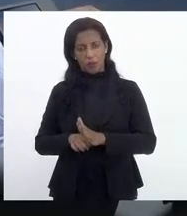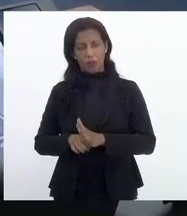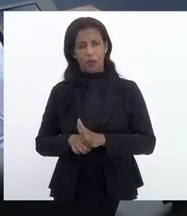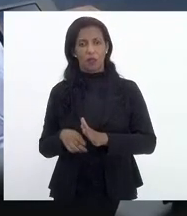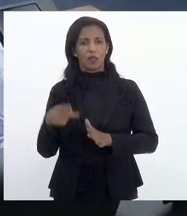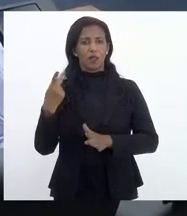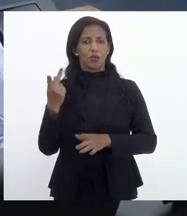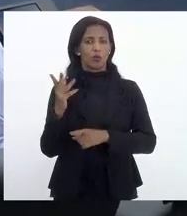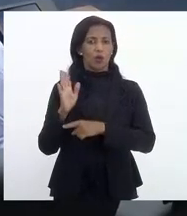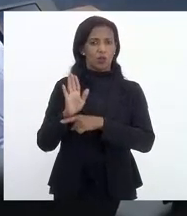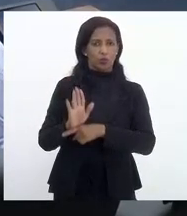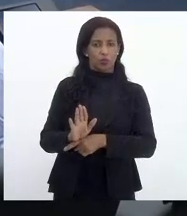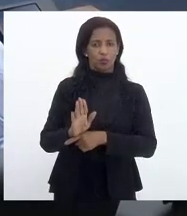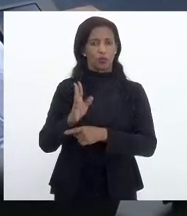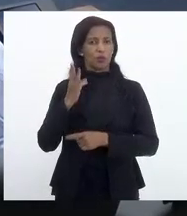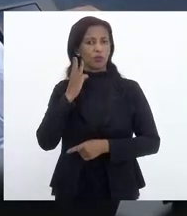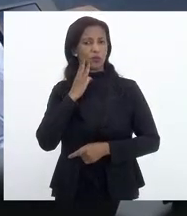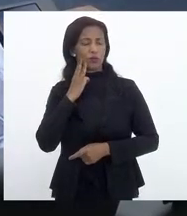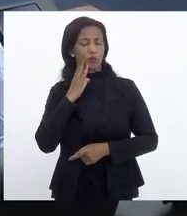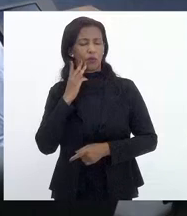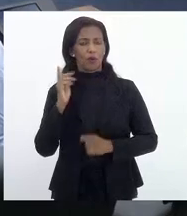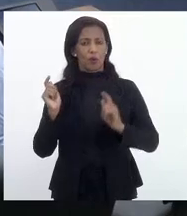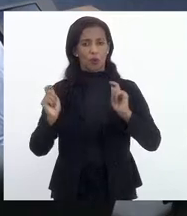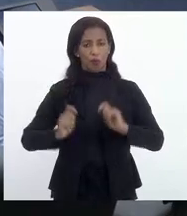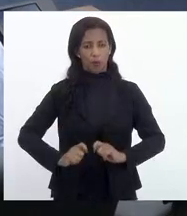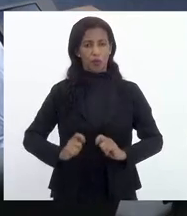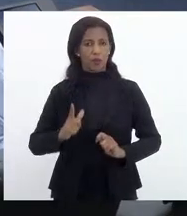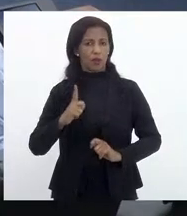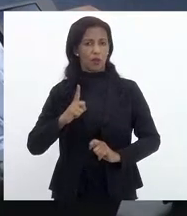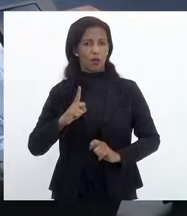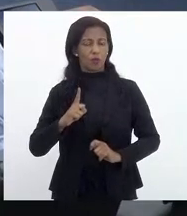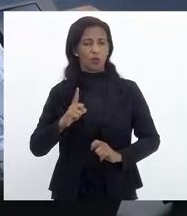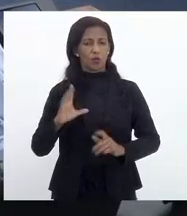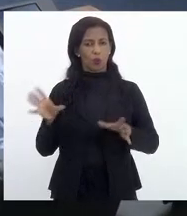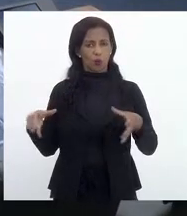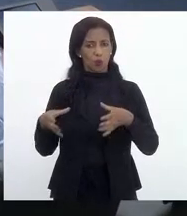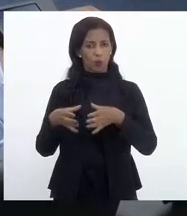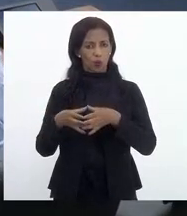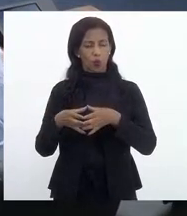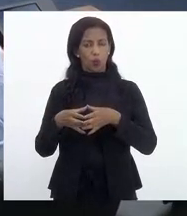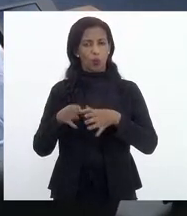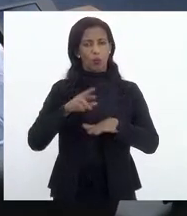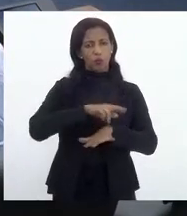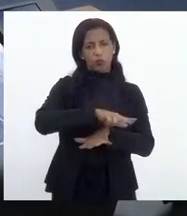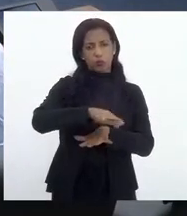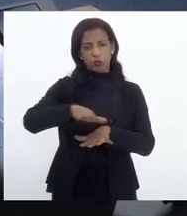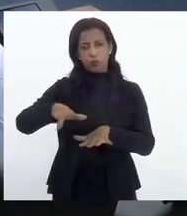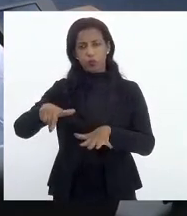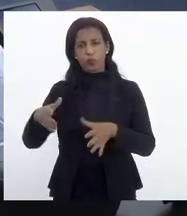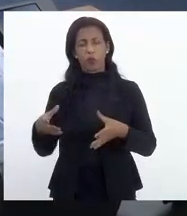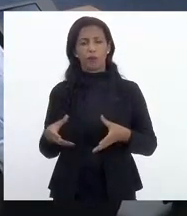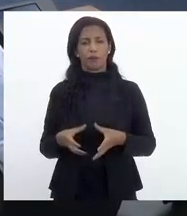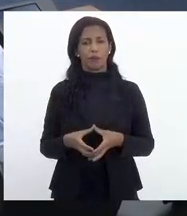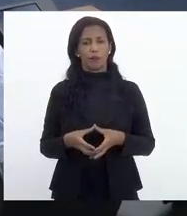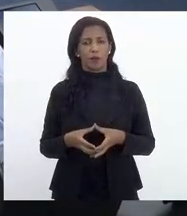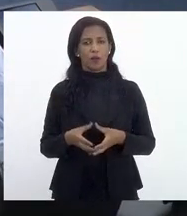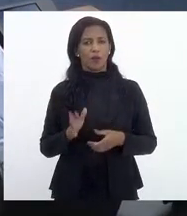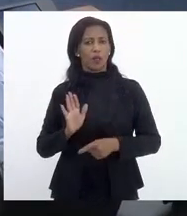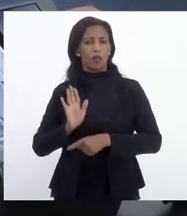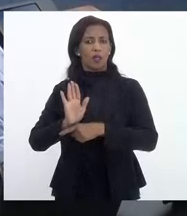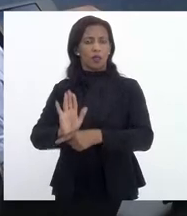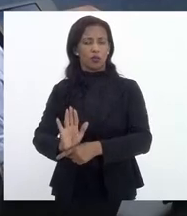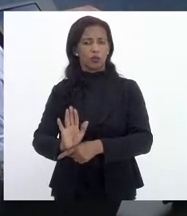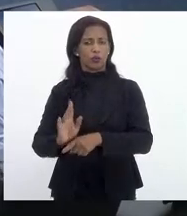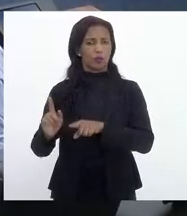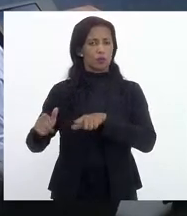ajuda e do deputado waldeck nós queremos aqui o fórum uma grande frente parlamentar mista suprapartidária e defesa